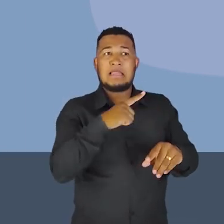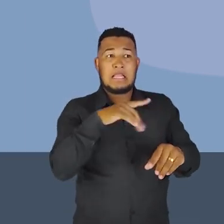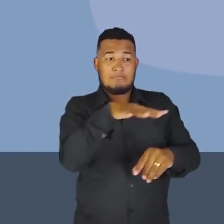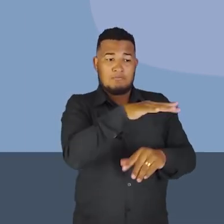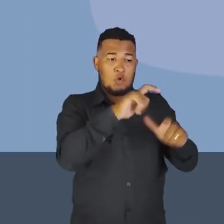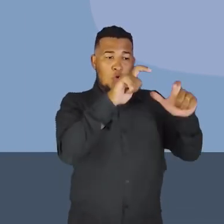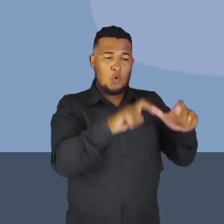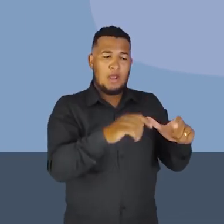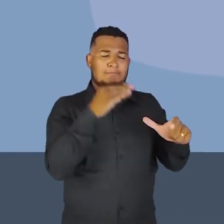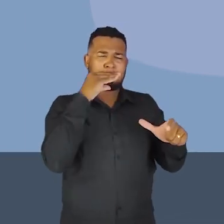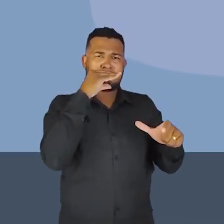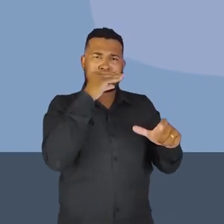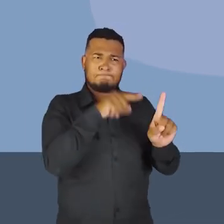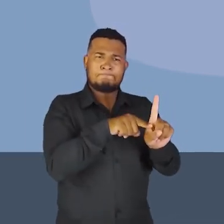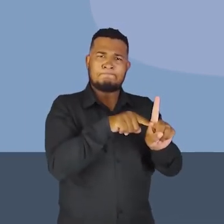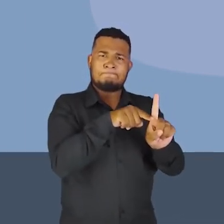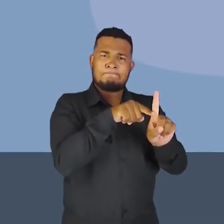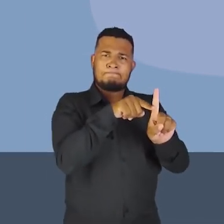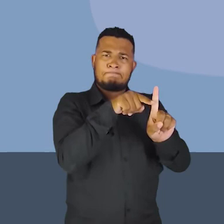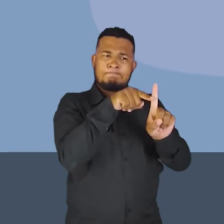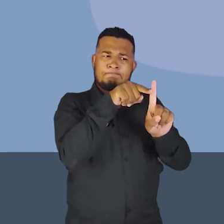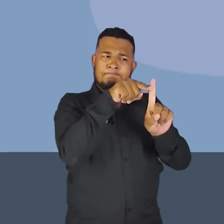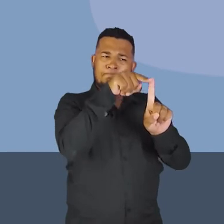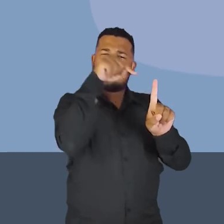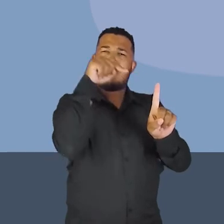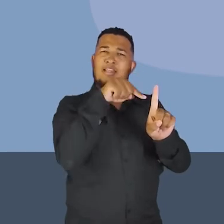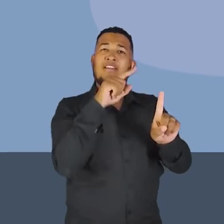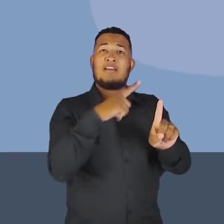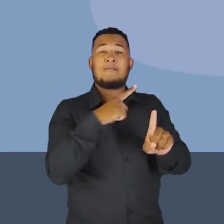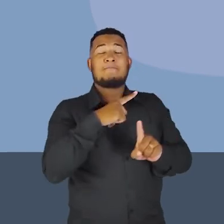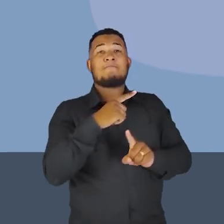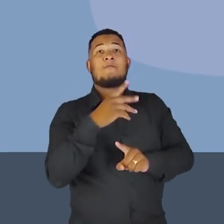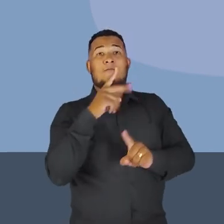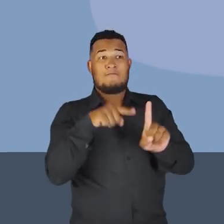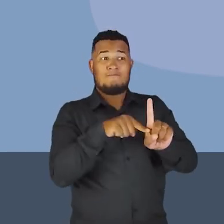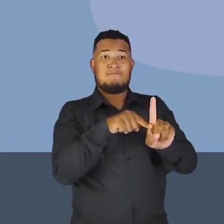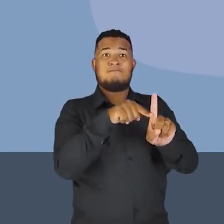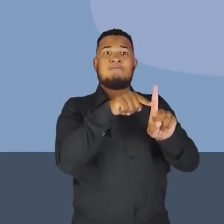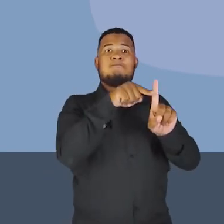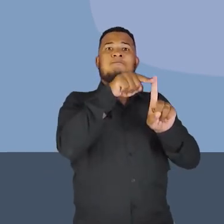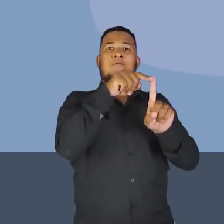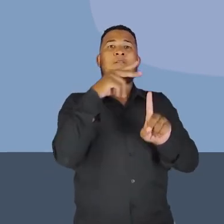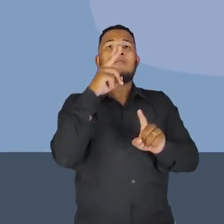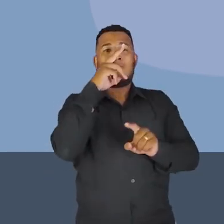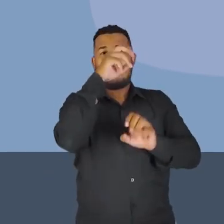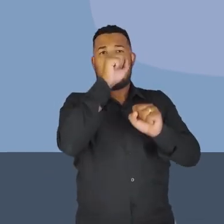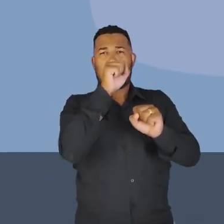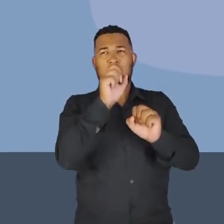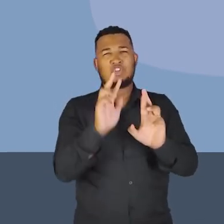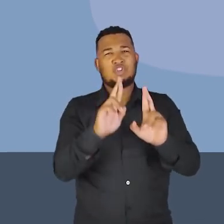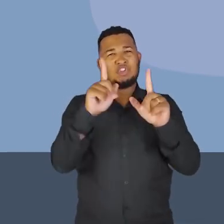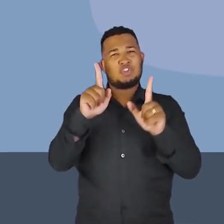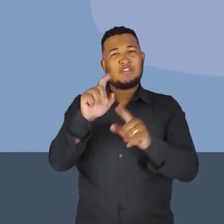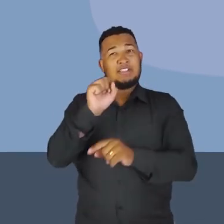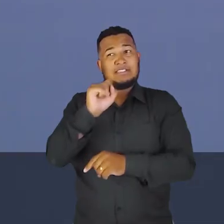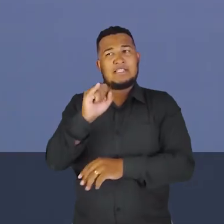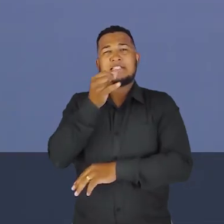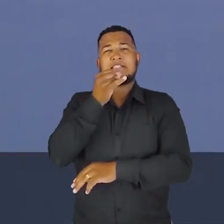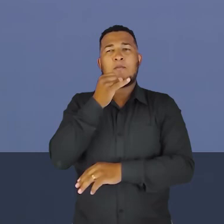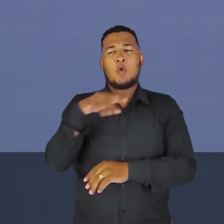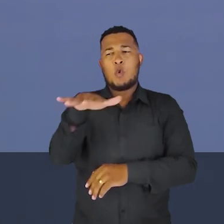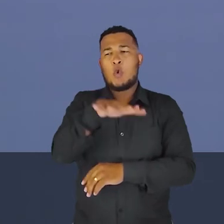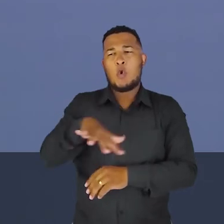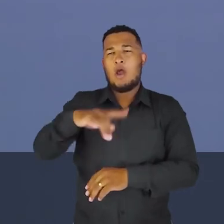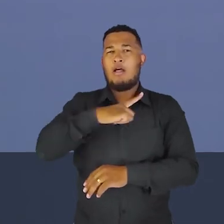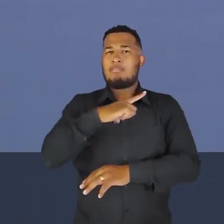aquela determinada região ali e naquele ponto ali a gente tem um calor muito elevado, diferente, né, do que aconteceria se a gente estivesse então em